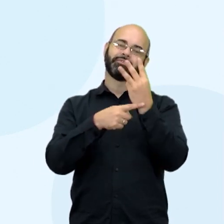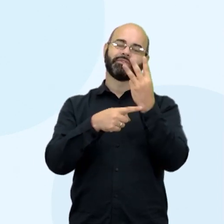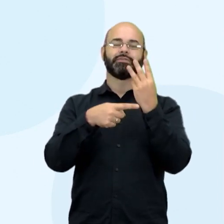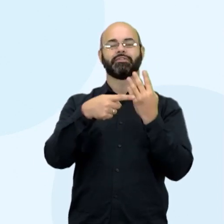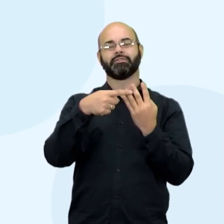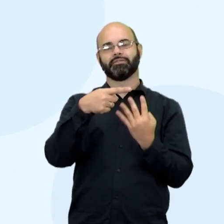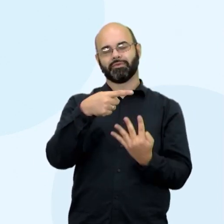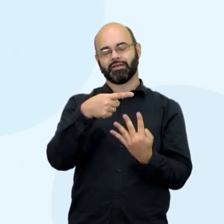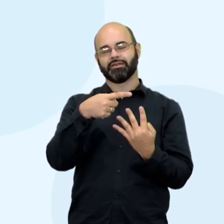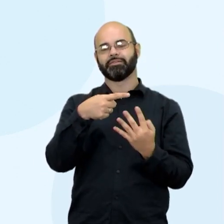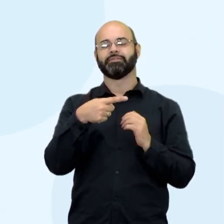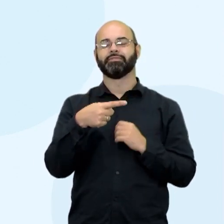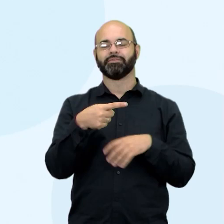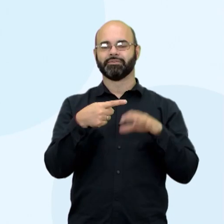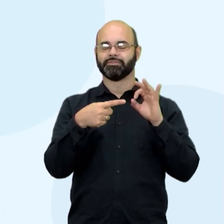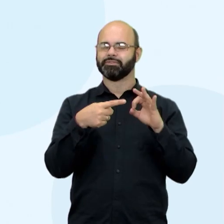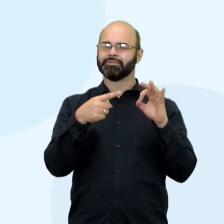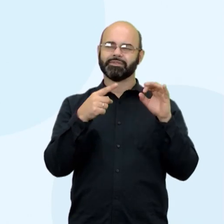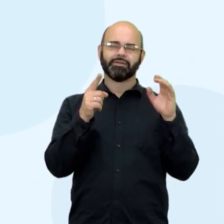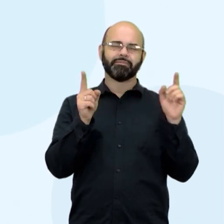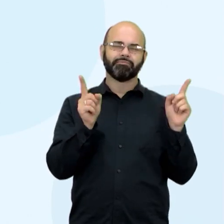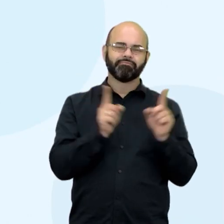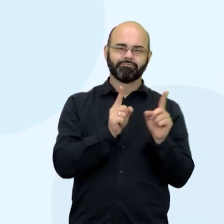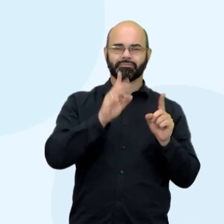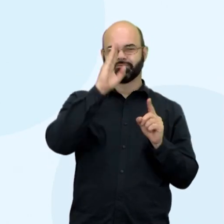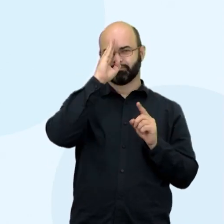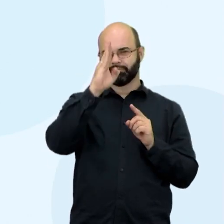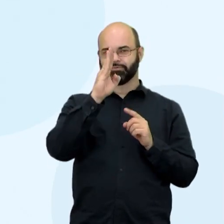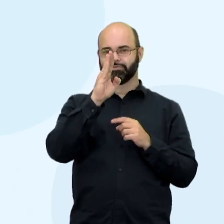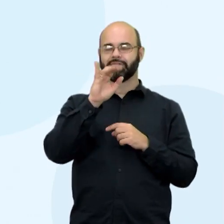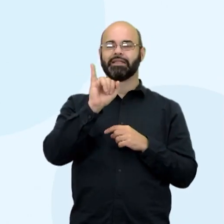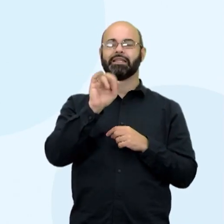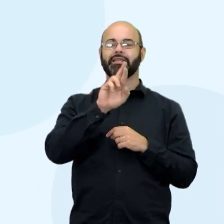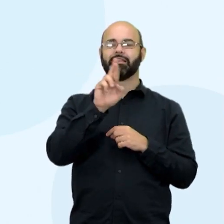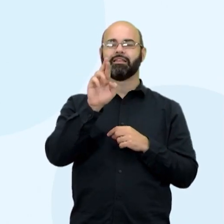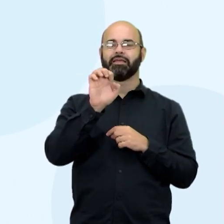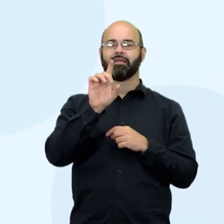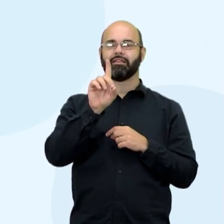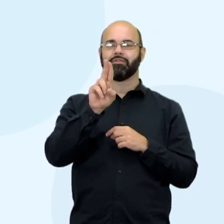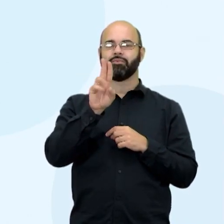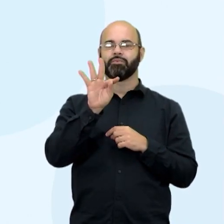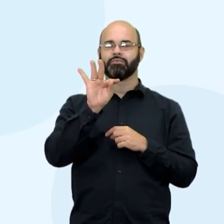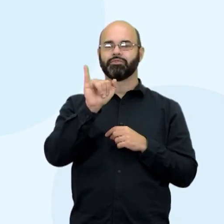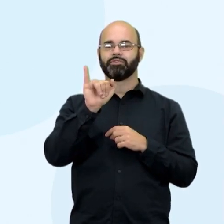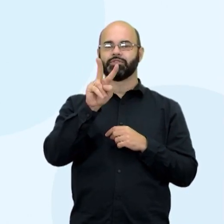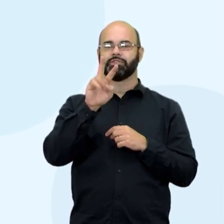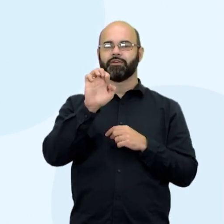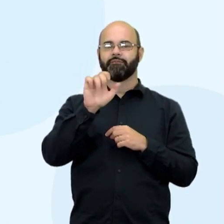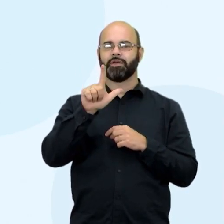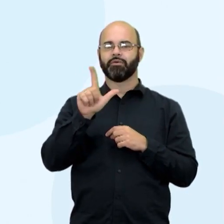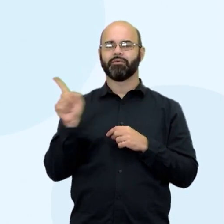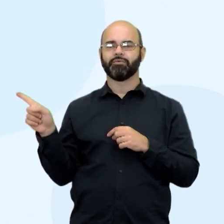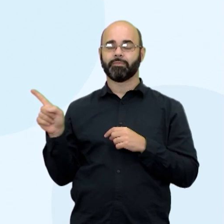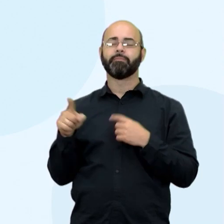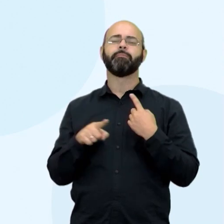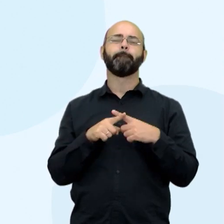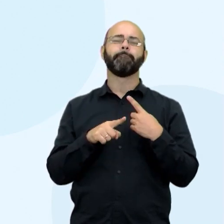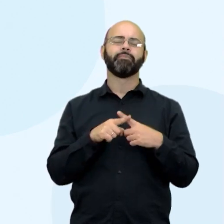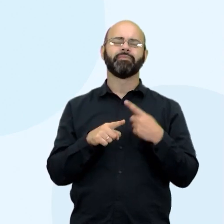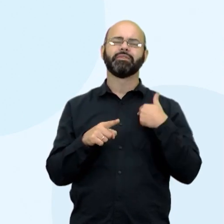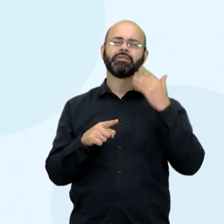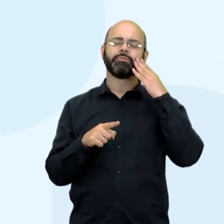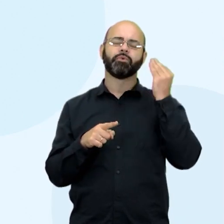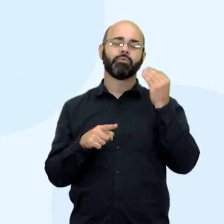3 quartos, que é a forma irredutível. Eu sei que é a forma irredutível, Vivi, porque não dá mais para dividir por